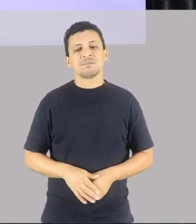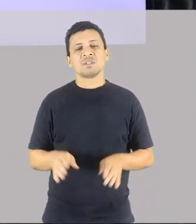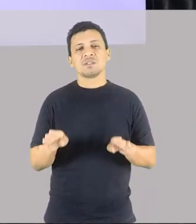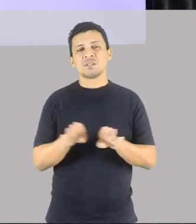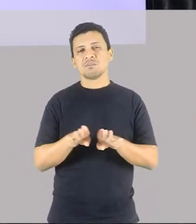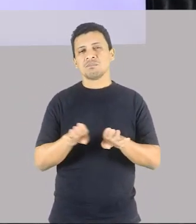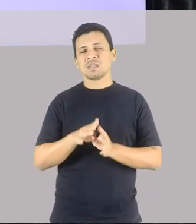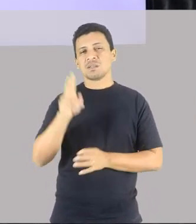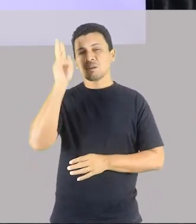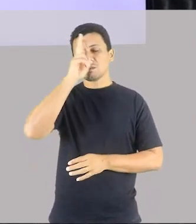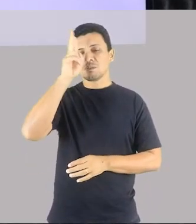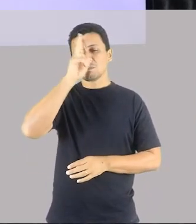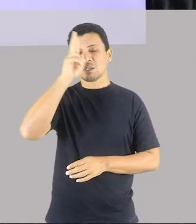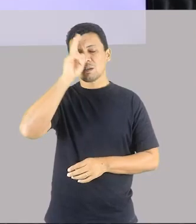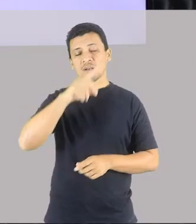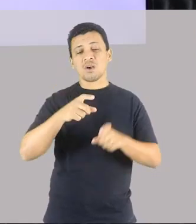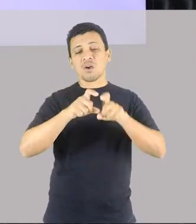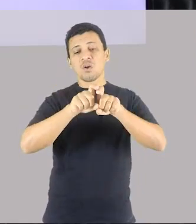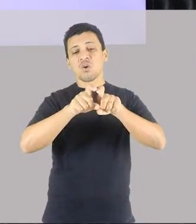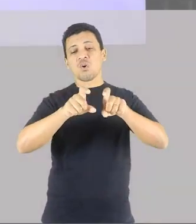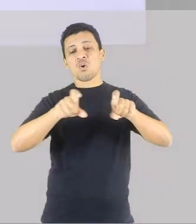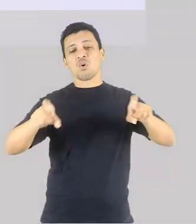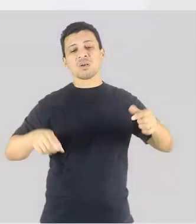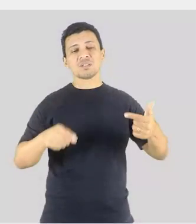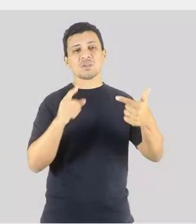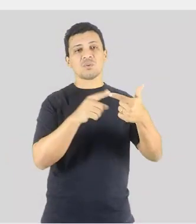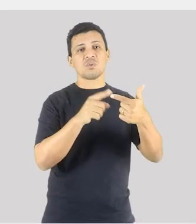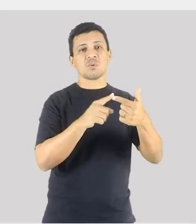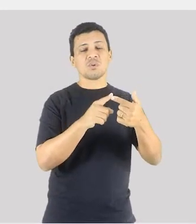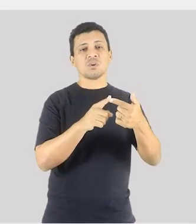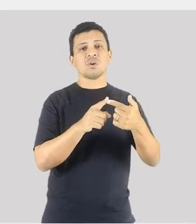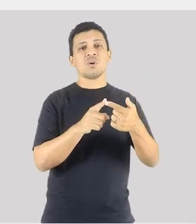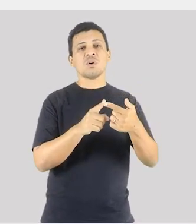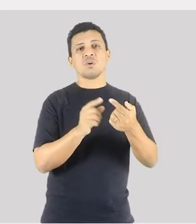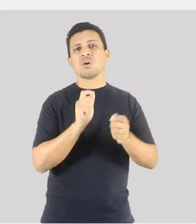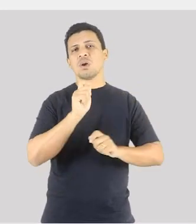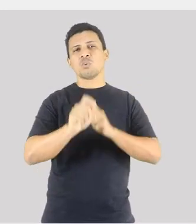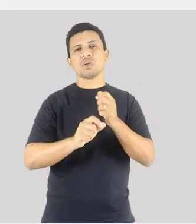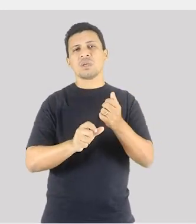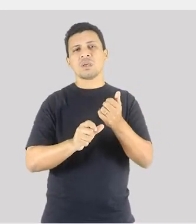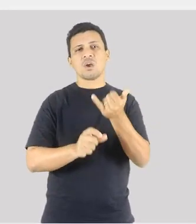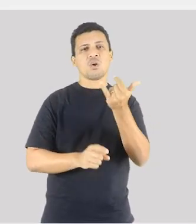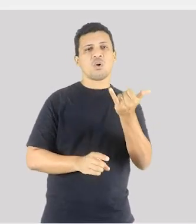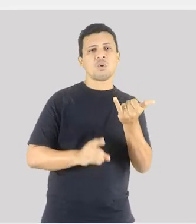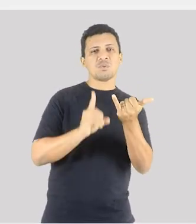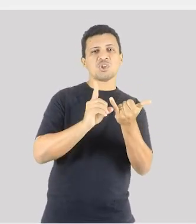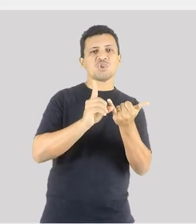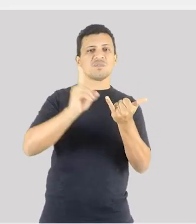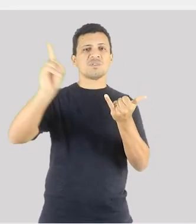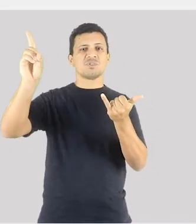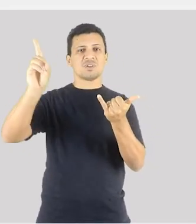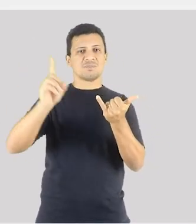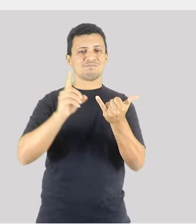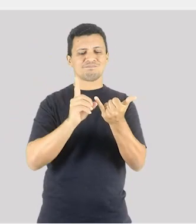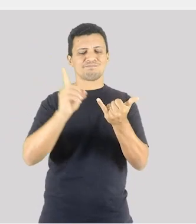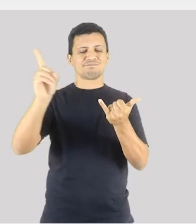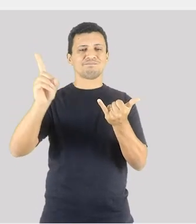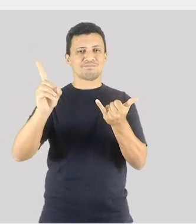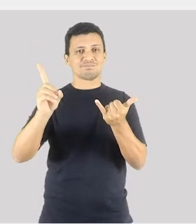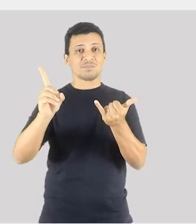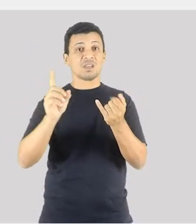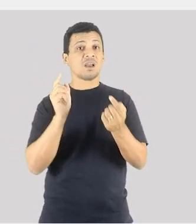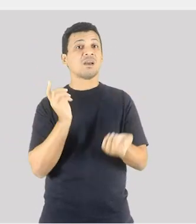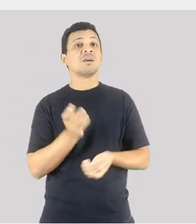vamos lembrar é a oração objetiva direta. Muito fácil de ser identificada. É só você